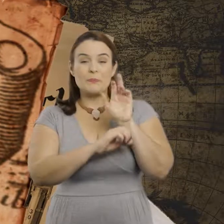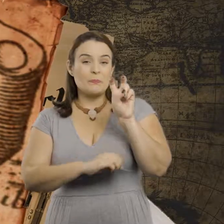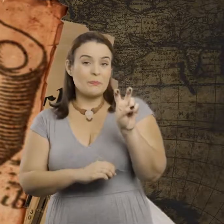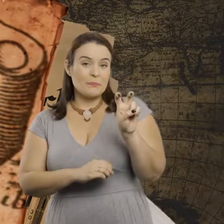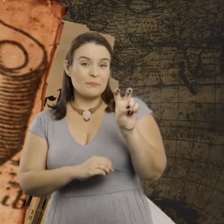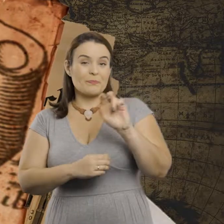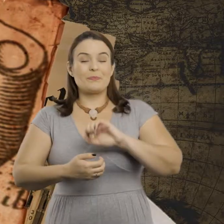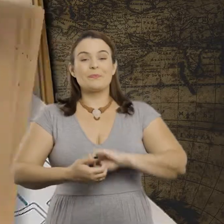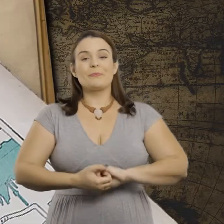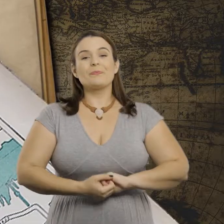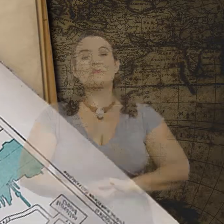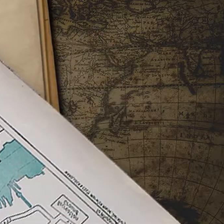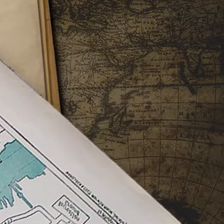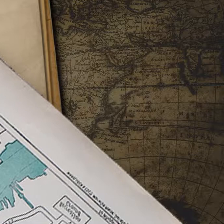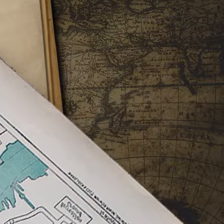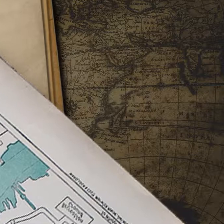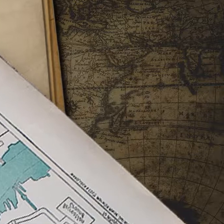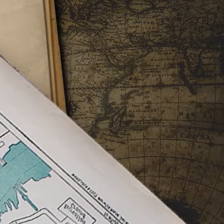Capítulo 5.